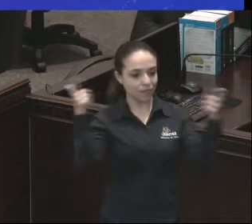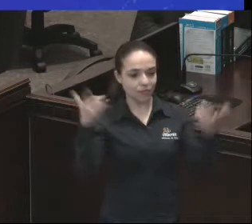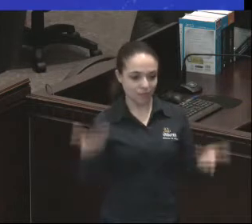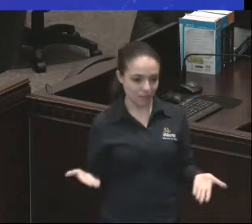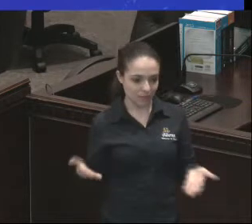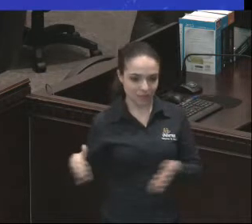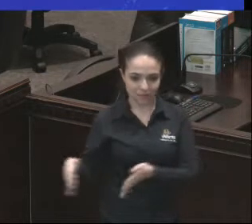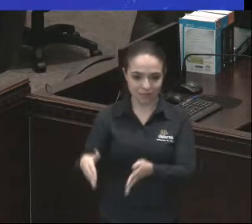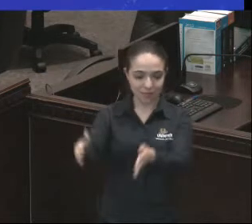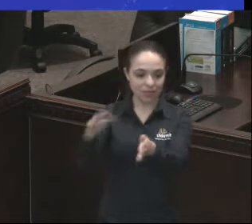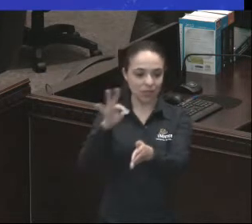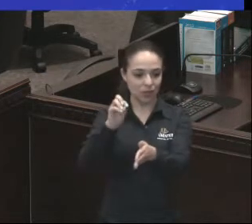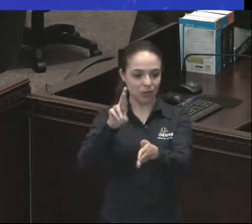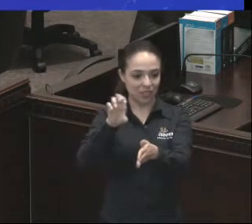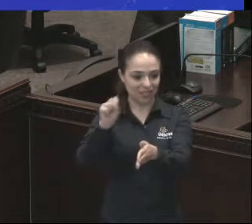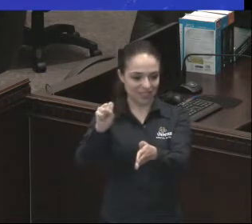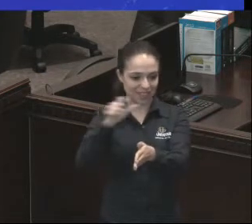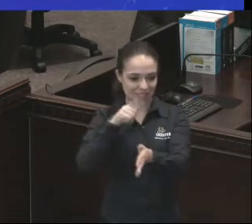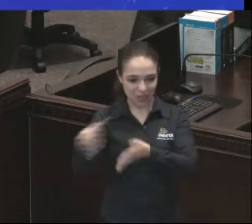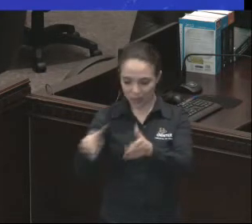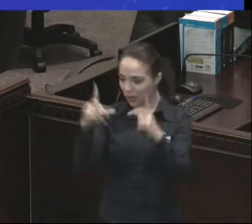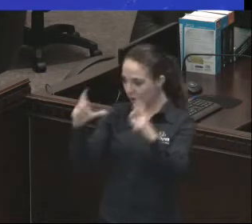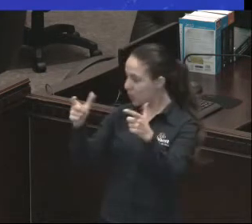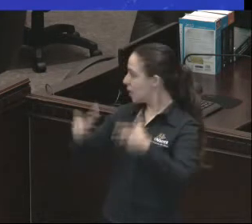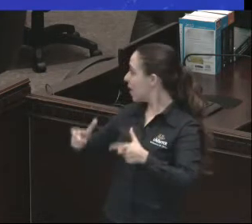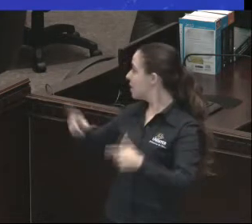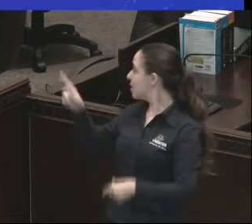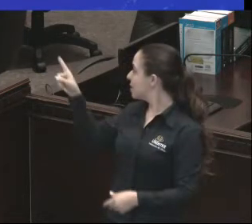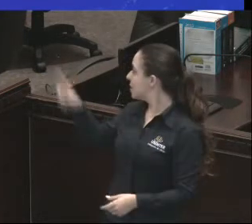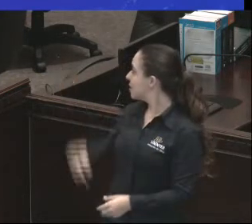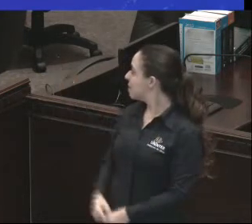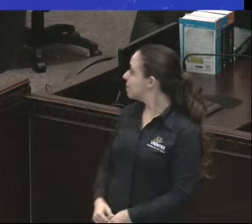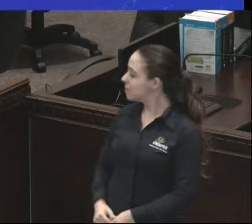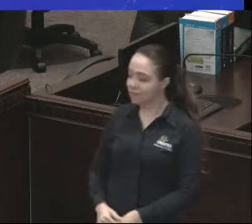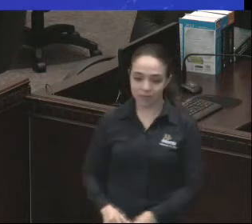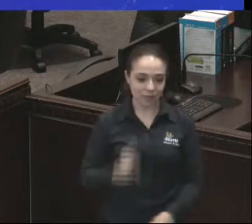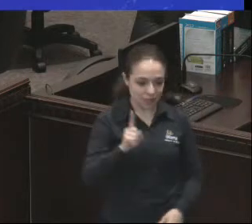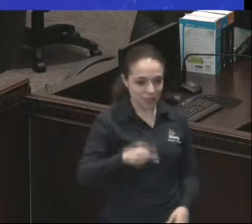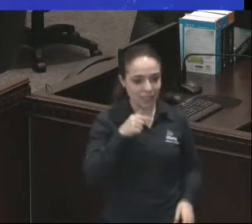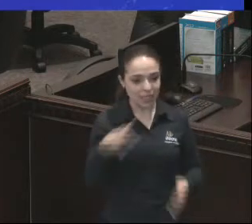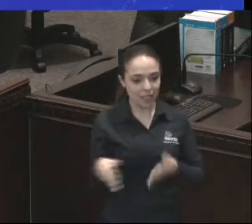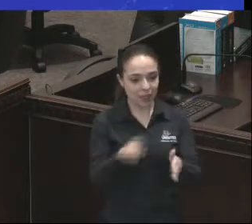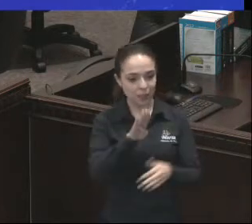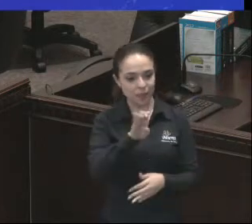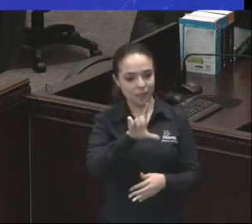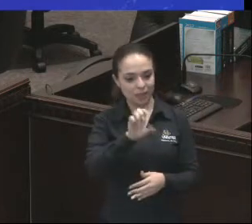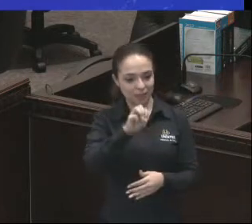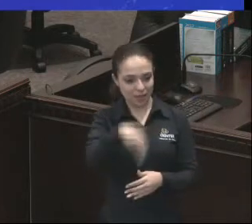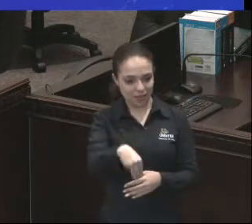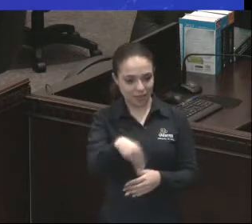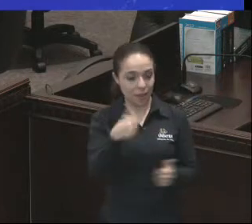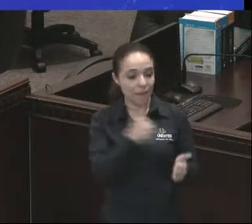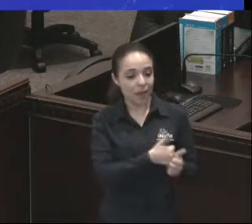ali na Vila Torres, né? Então aqui eu trouxe uma foto só para mostrar a Vila Torres. O Rio Belém está aqui muito perto da